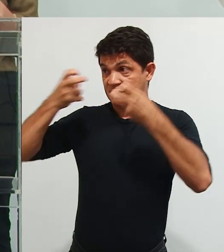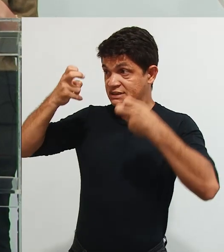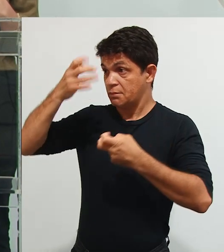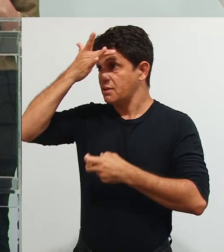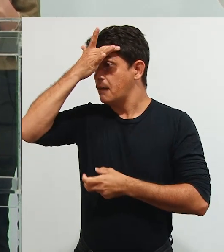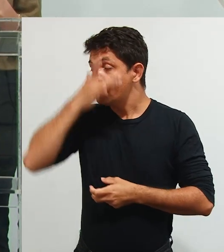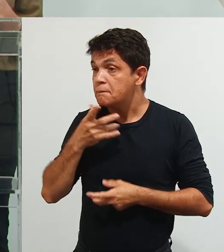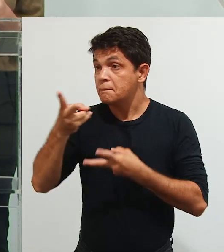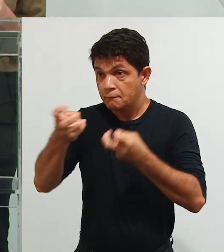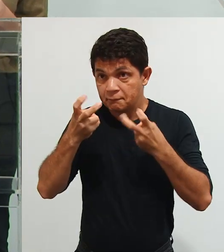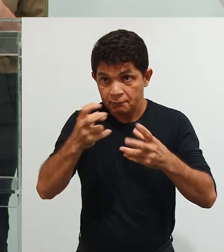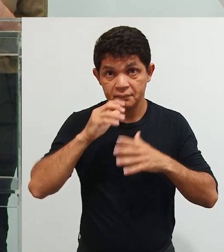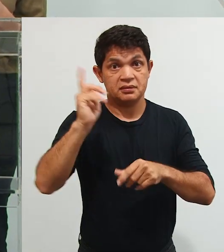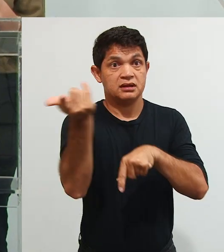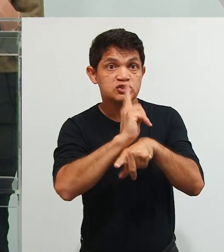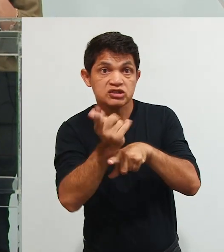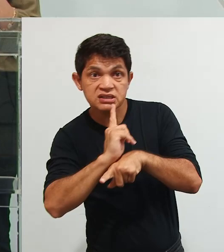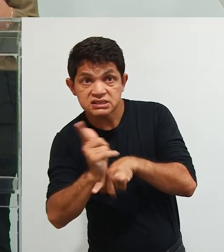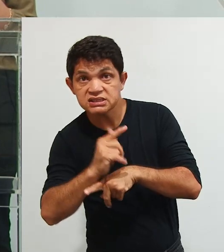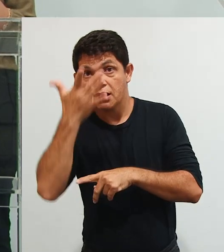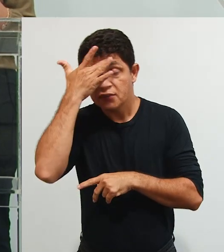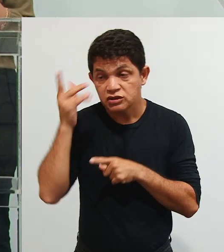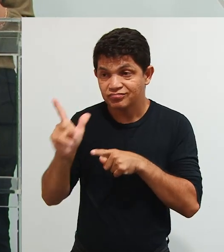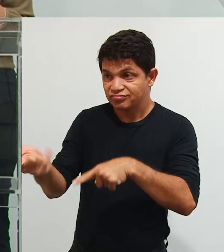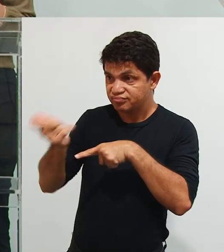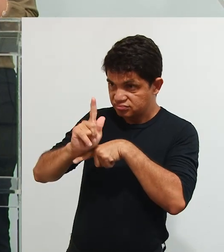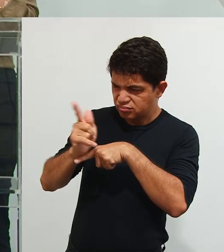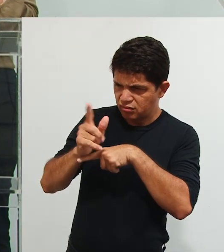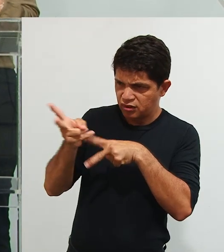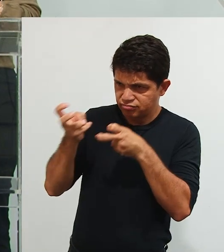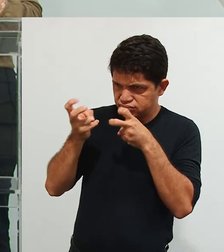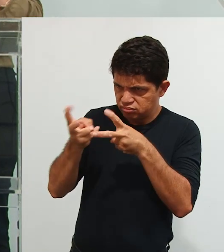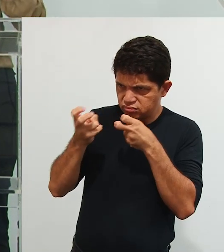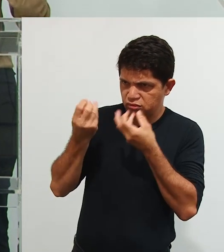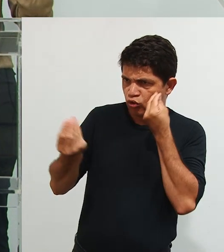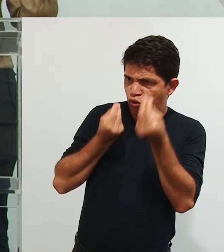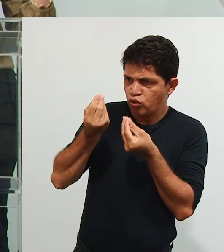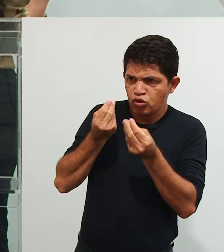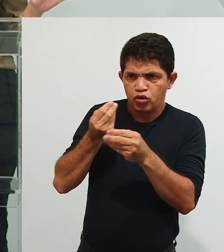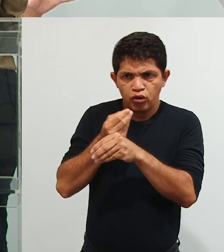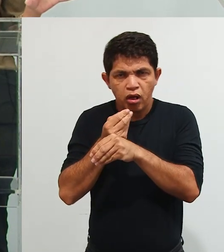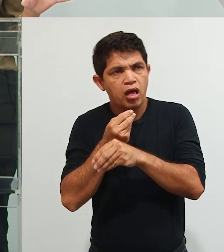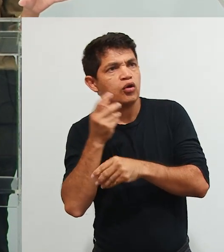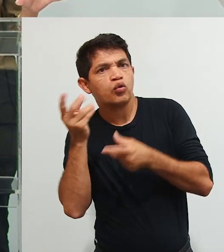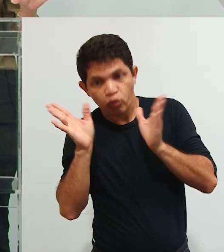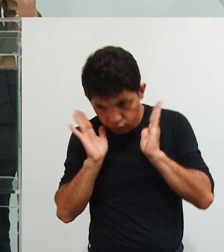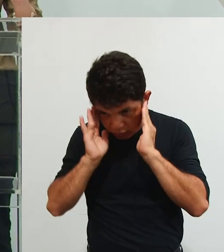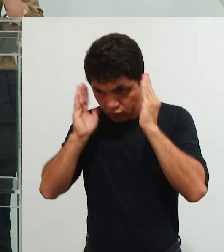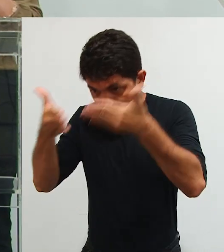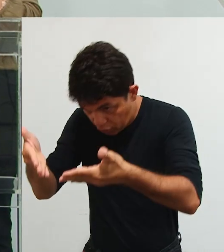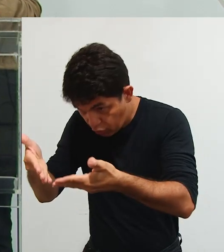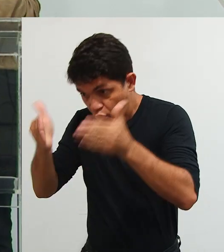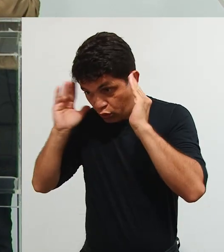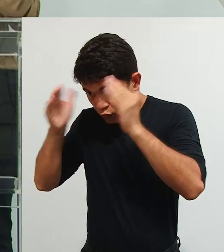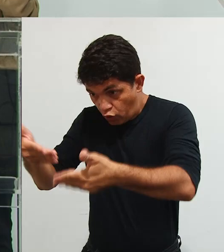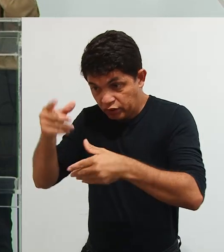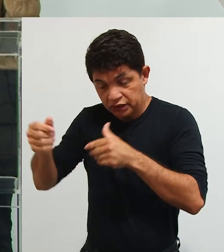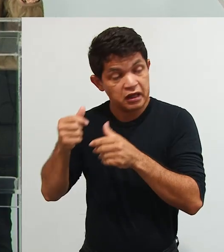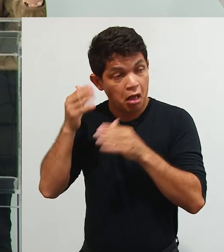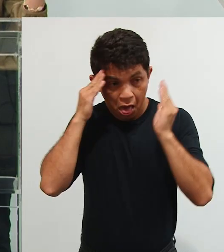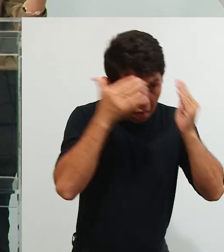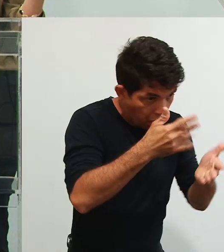é possível gerenciar esses pensamentos, a gente desviar o foco, né? E quando